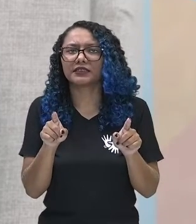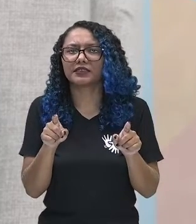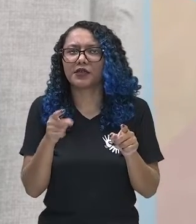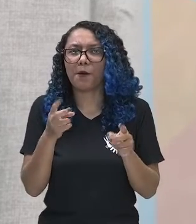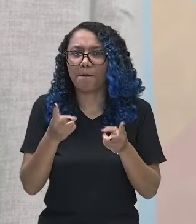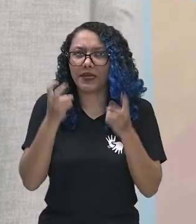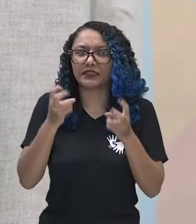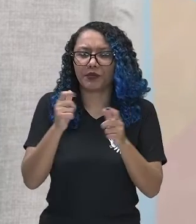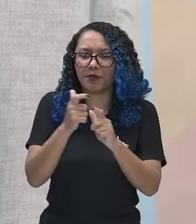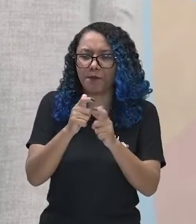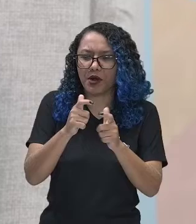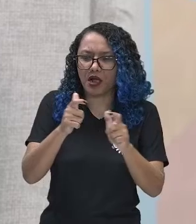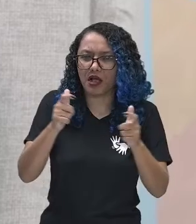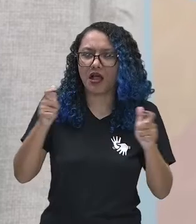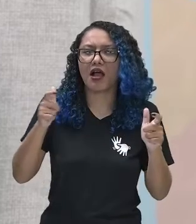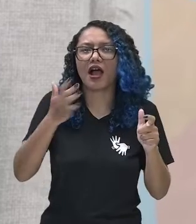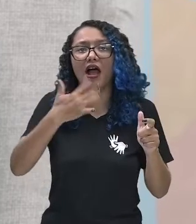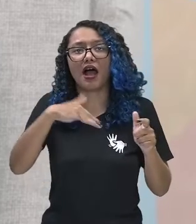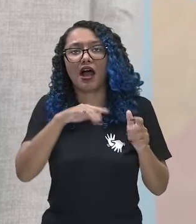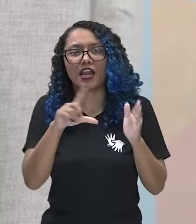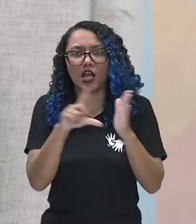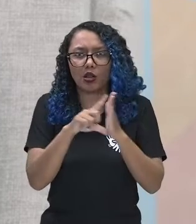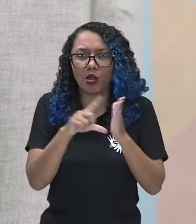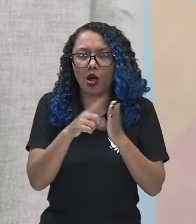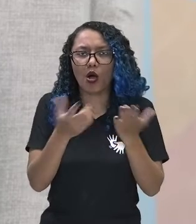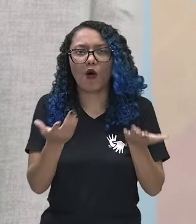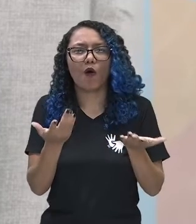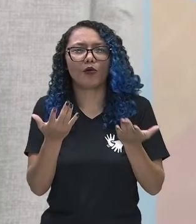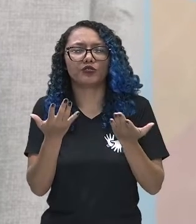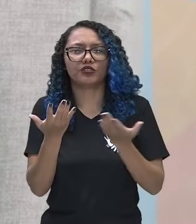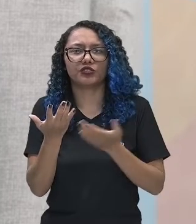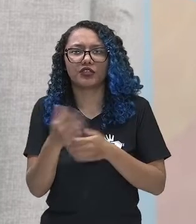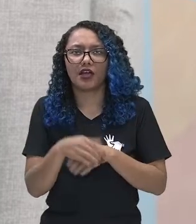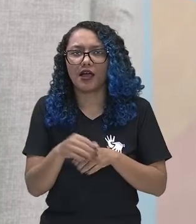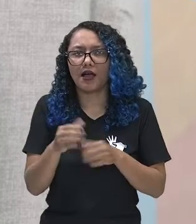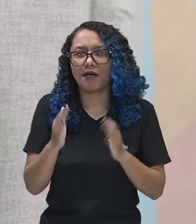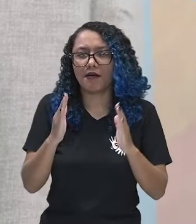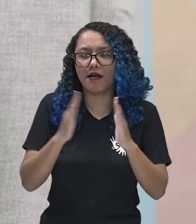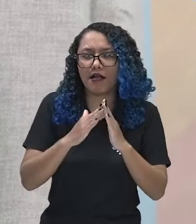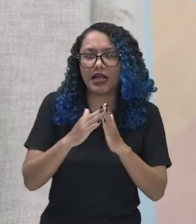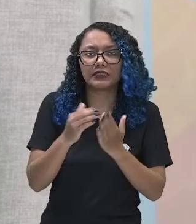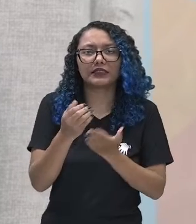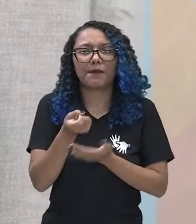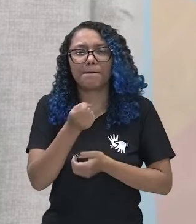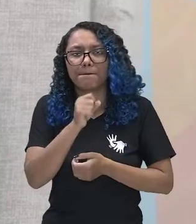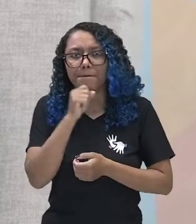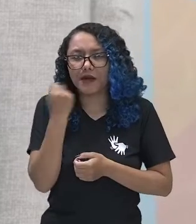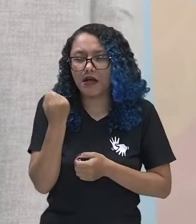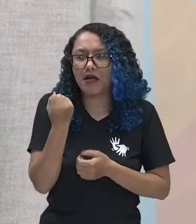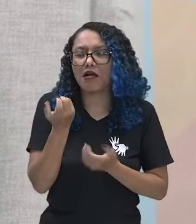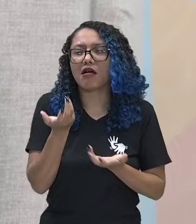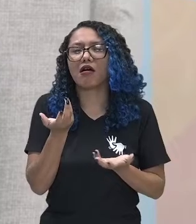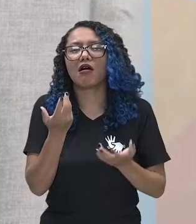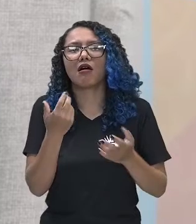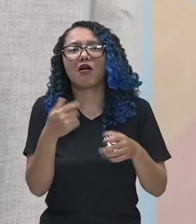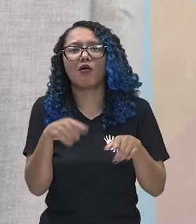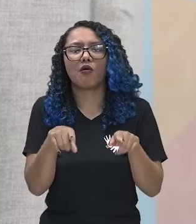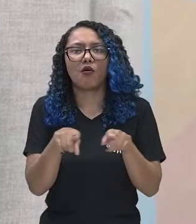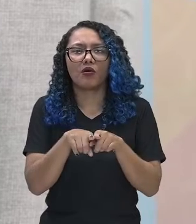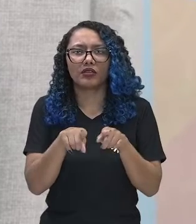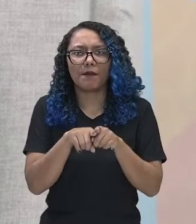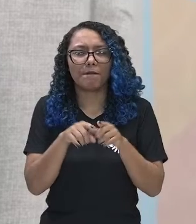expandido essa parte de comércio, com muitas lojas, né? Padarias, pequenos comércios de